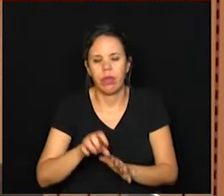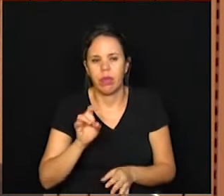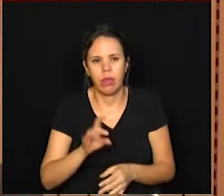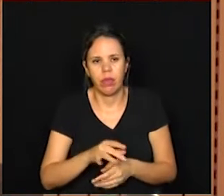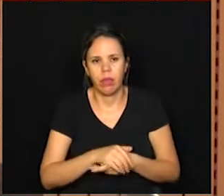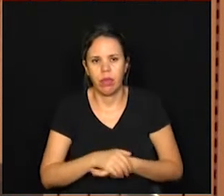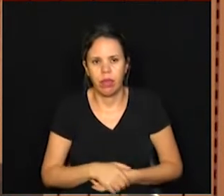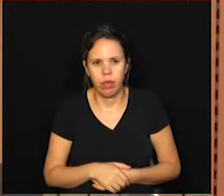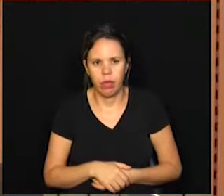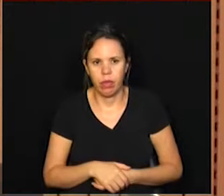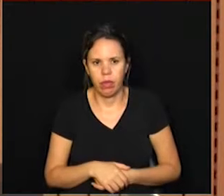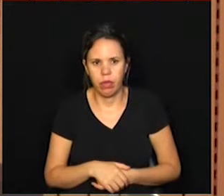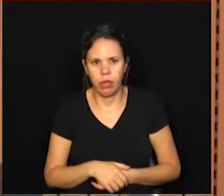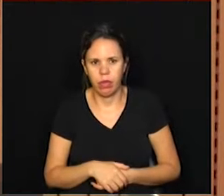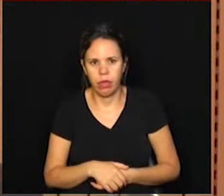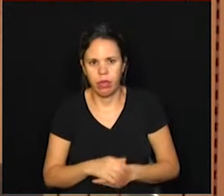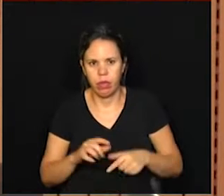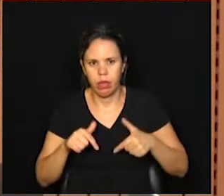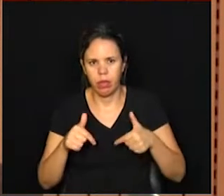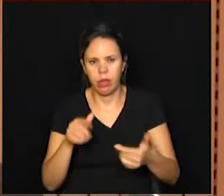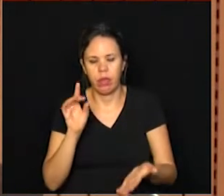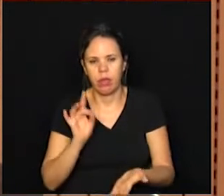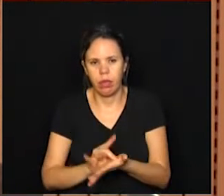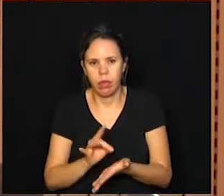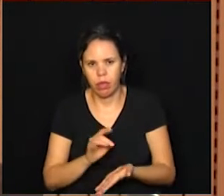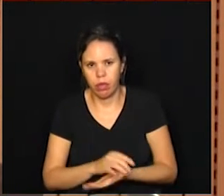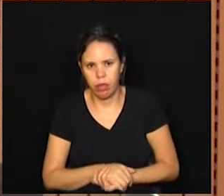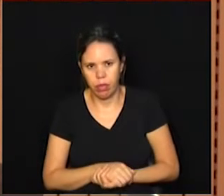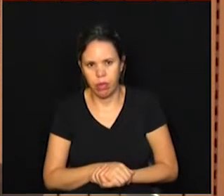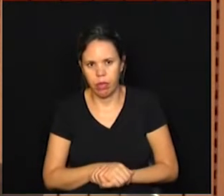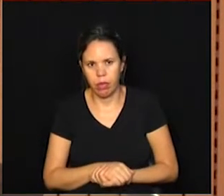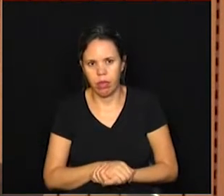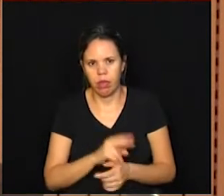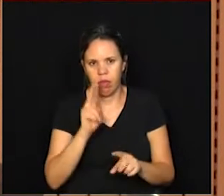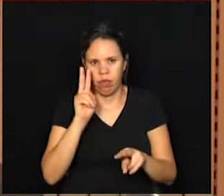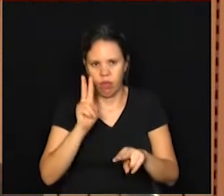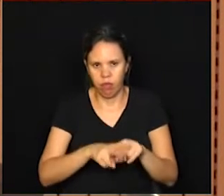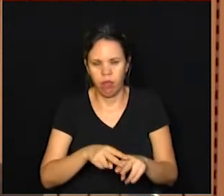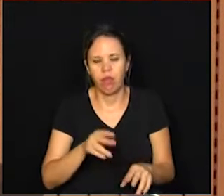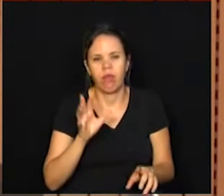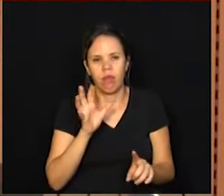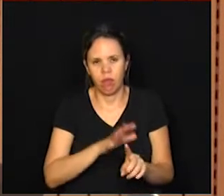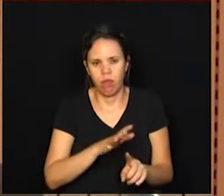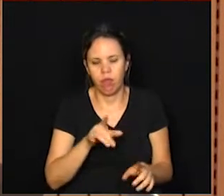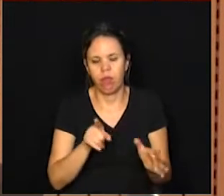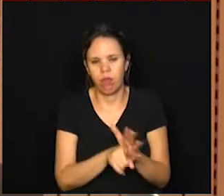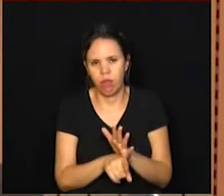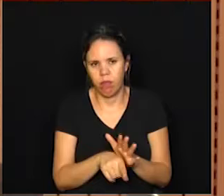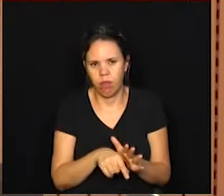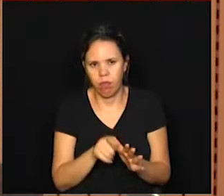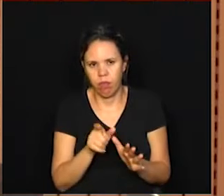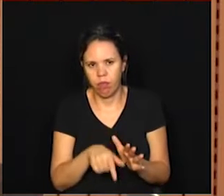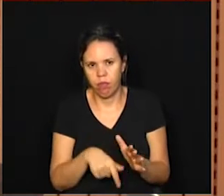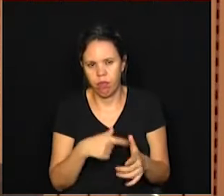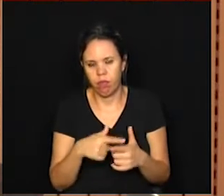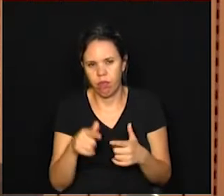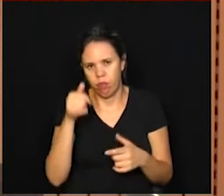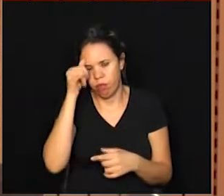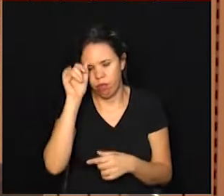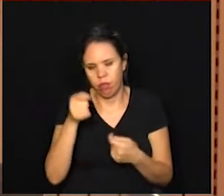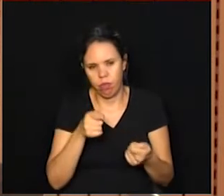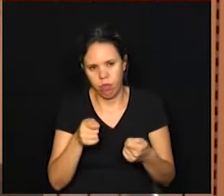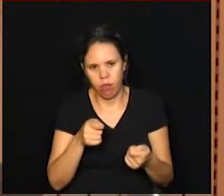somente através de uma ação eficaz, intimidadora, poderá trazer esse tipo de